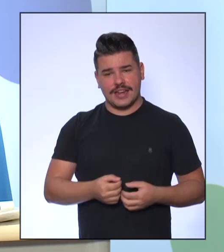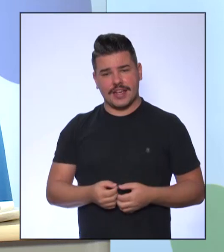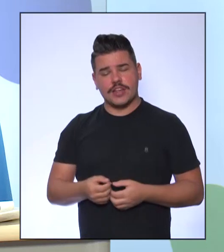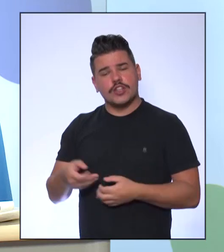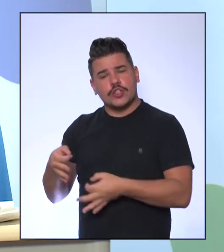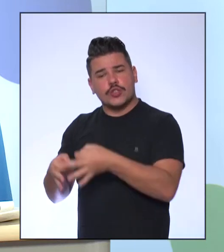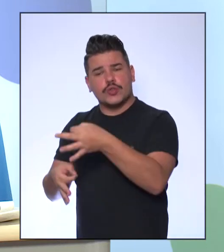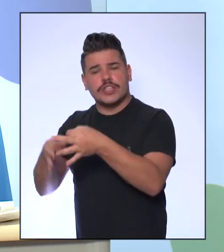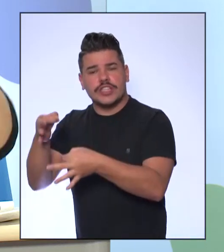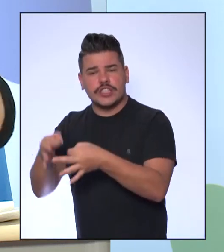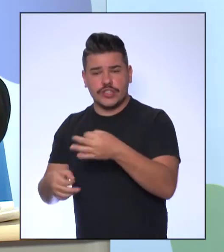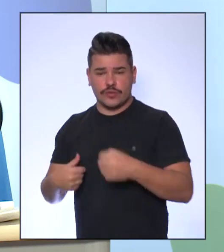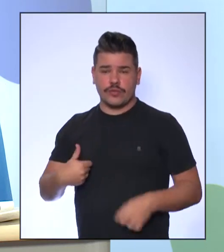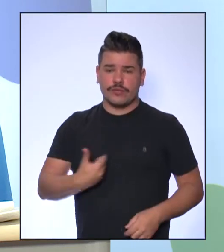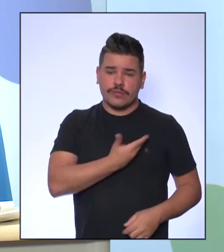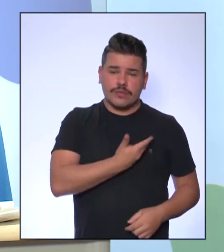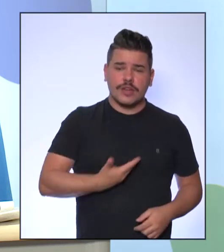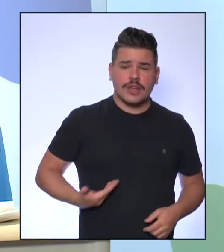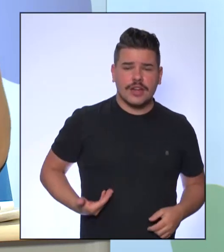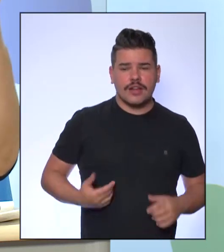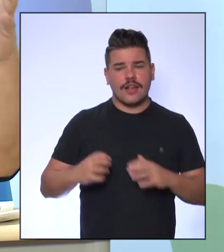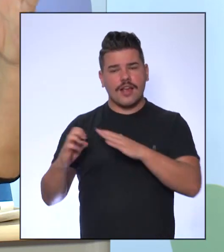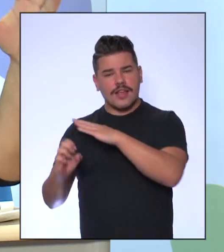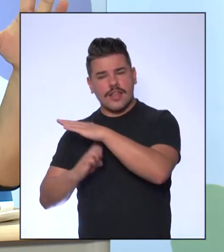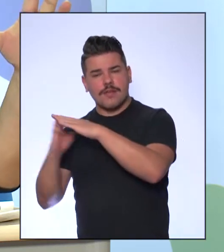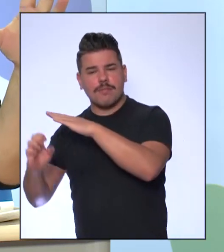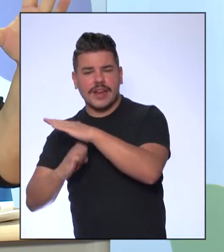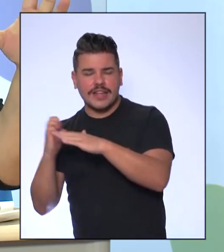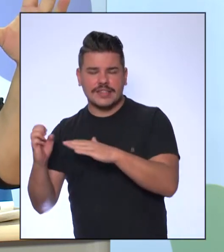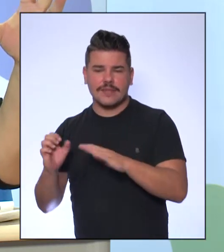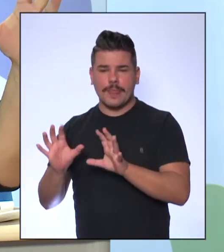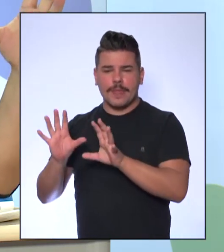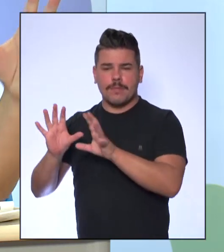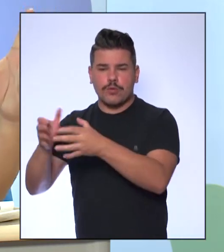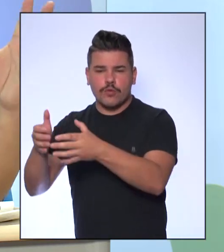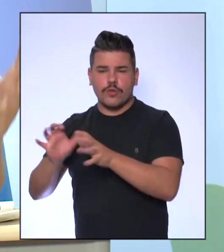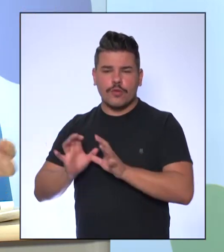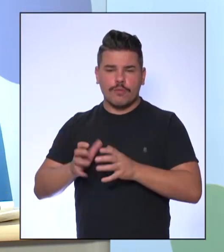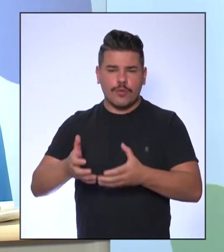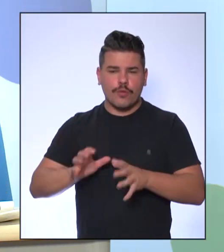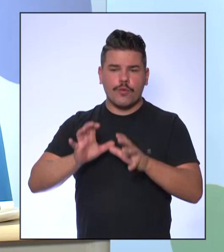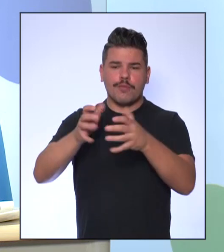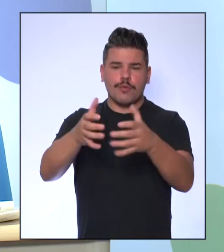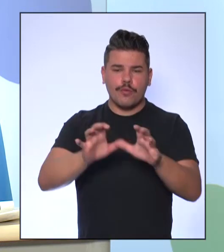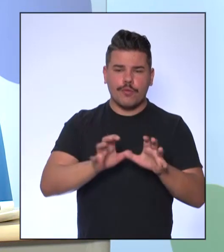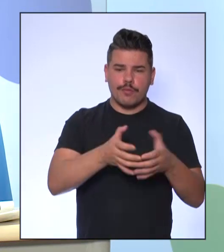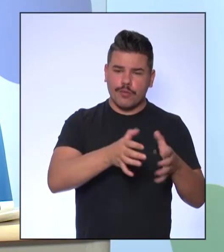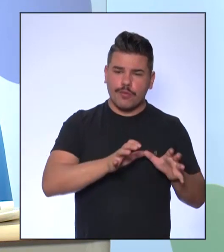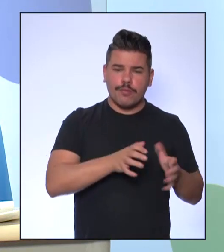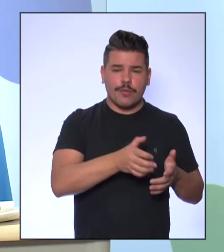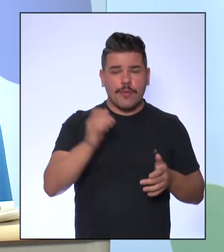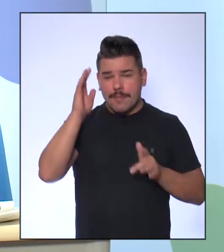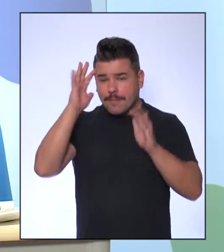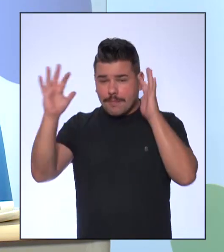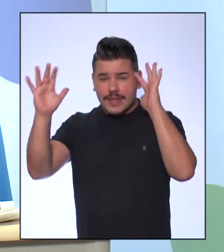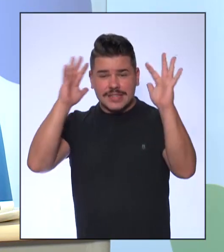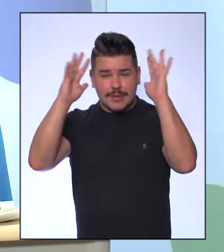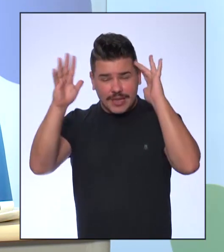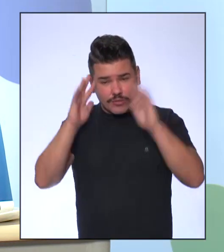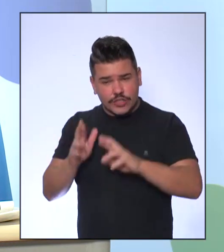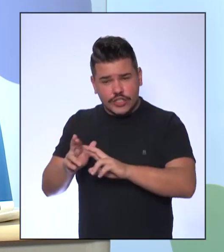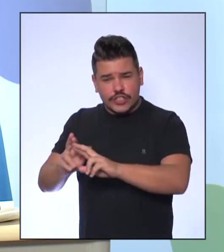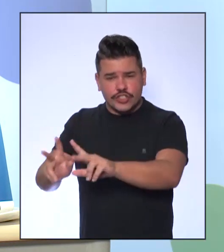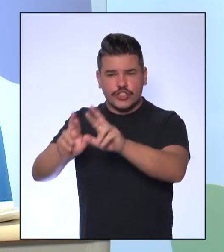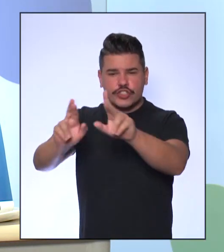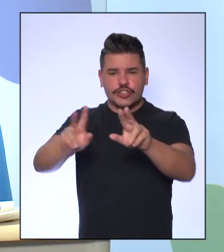um ponto, né, ele faz toda uma reflexão para todas as outras esferas da nossa vida. Nós